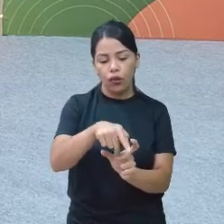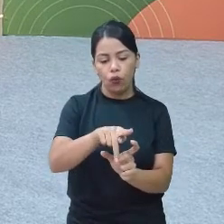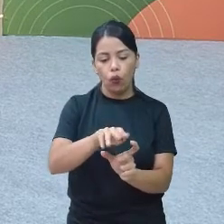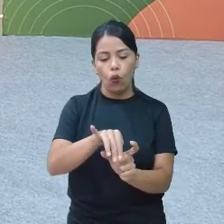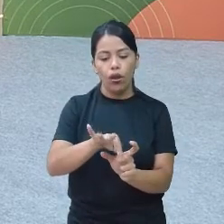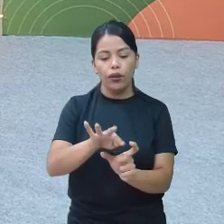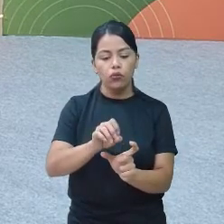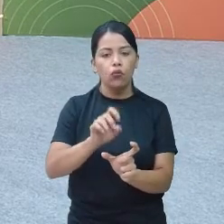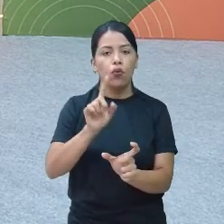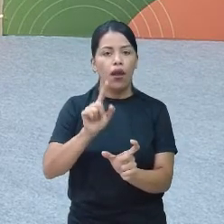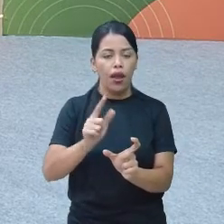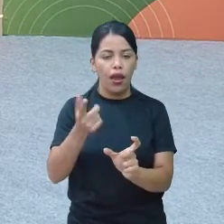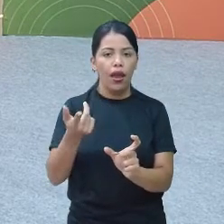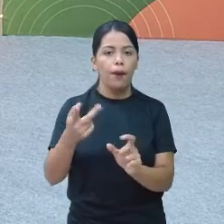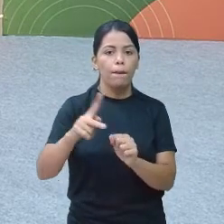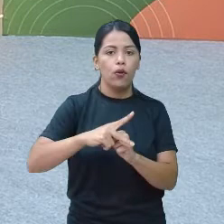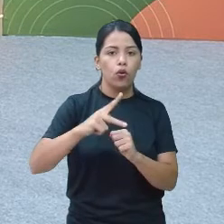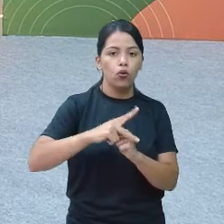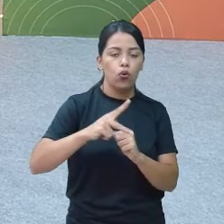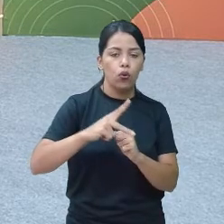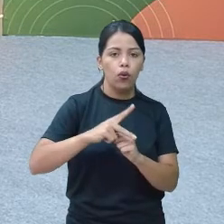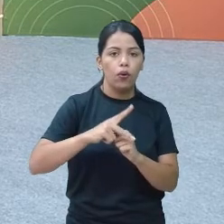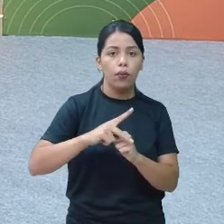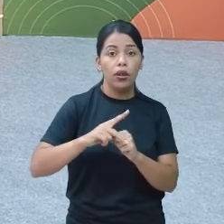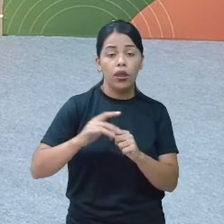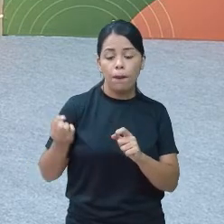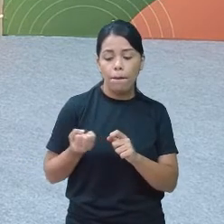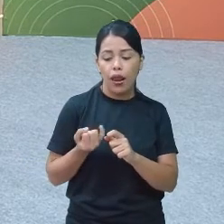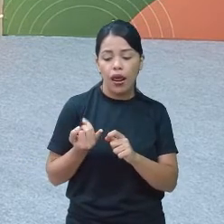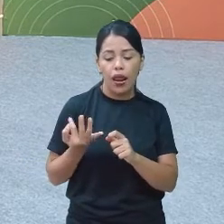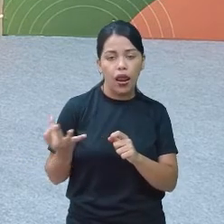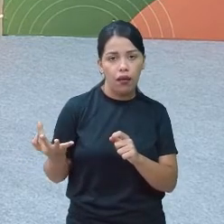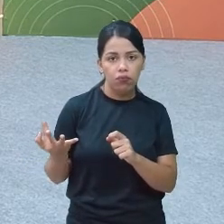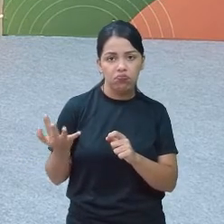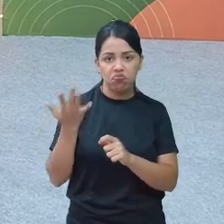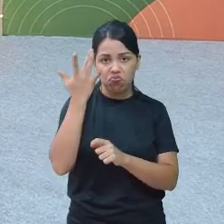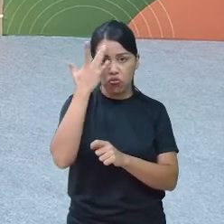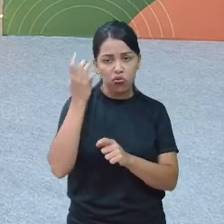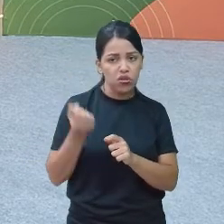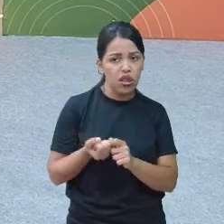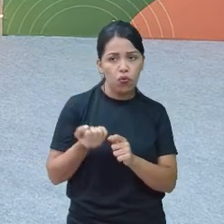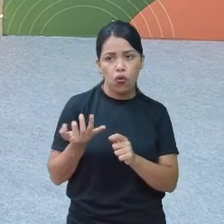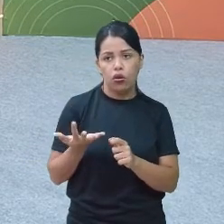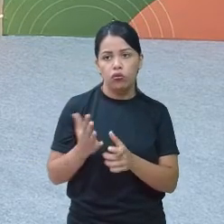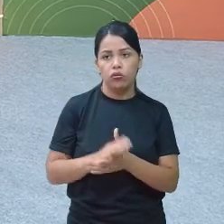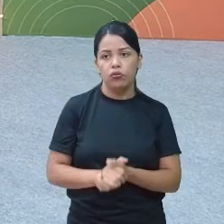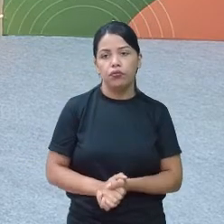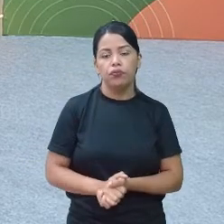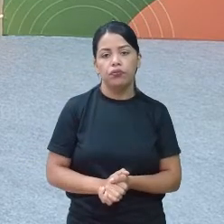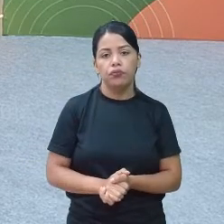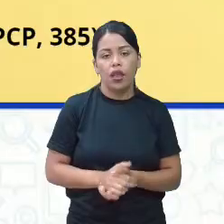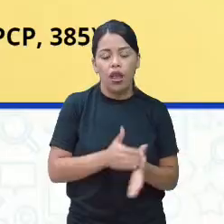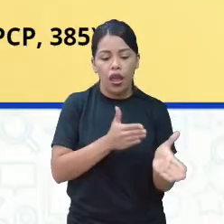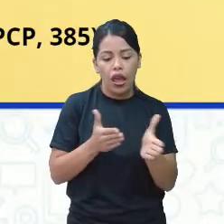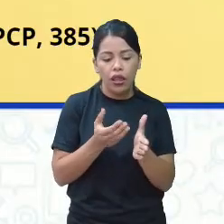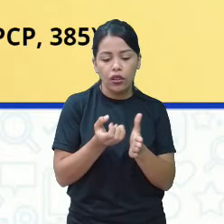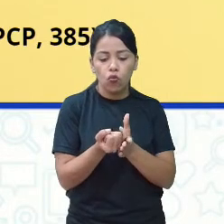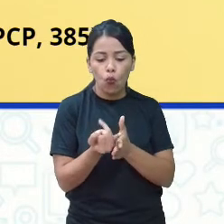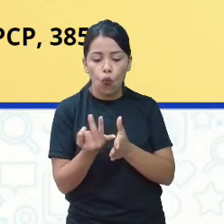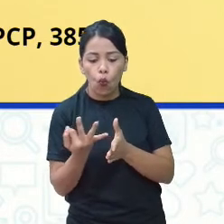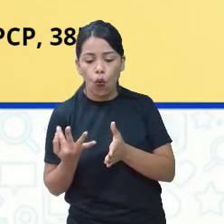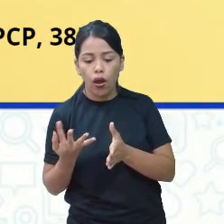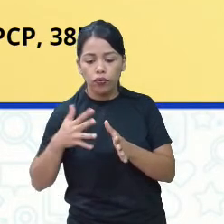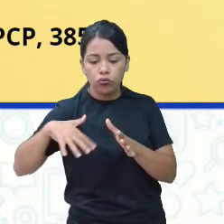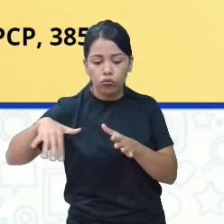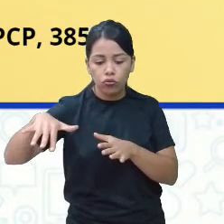mas ele não tem um valor exato. Eu não consigo definir essa quantidade. Outro exemplo é, entre quantos te